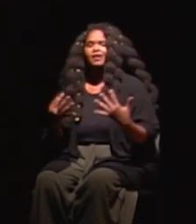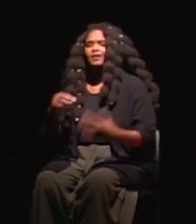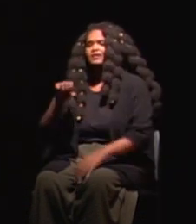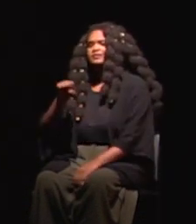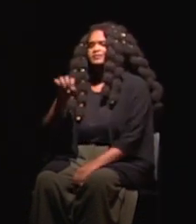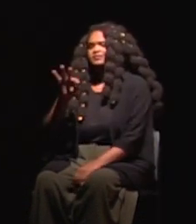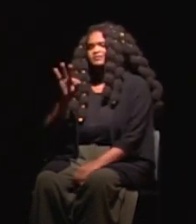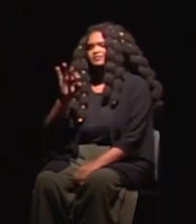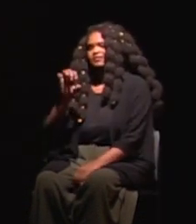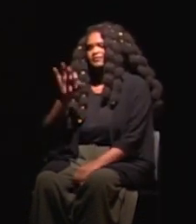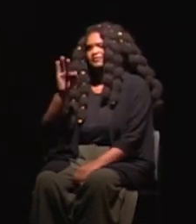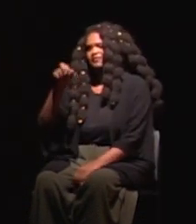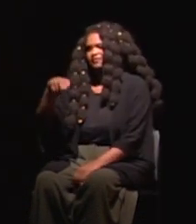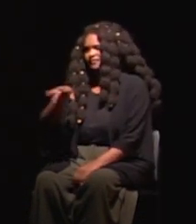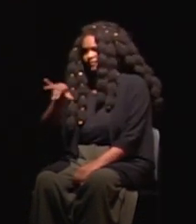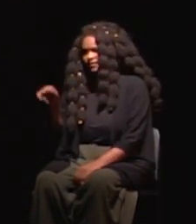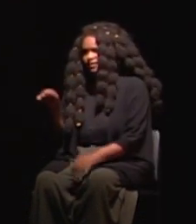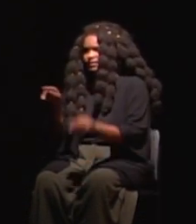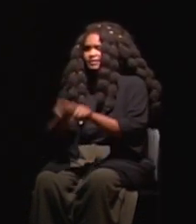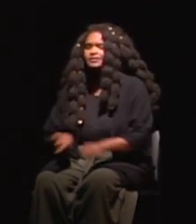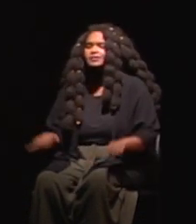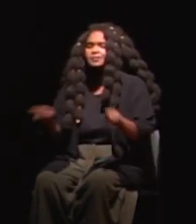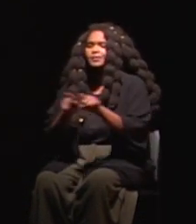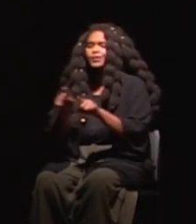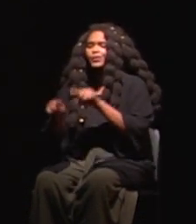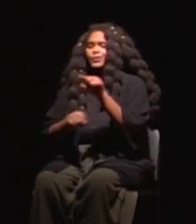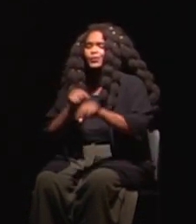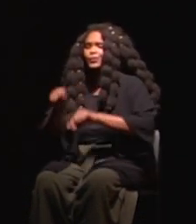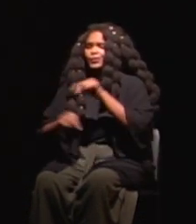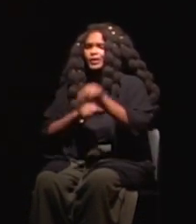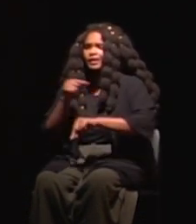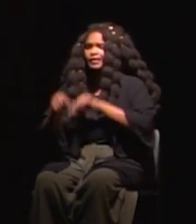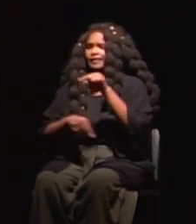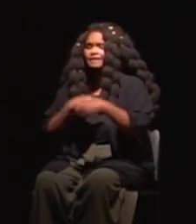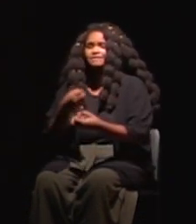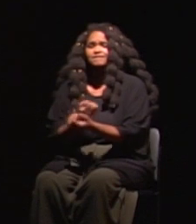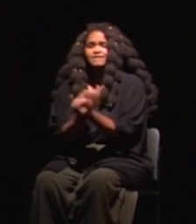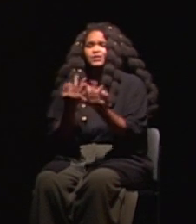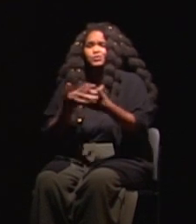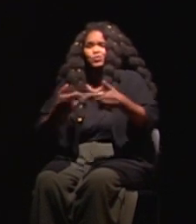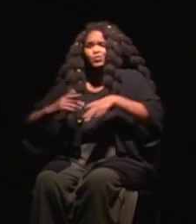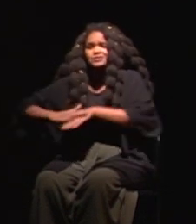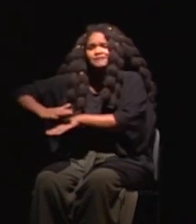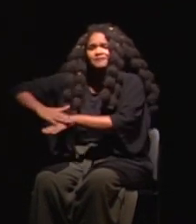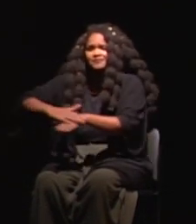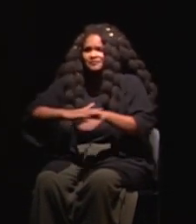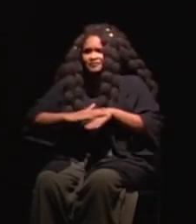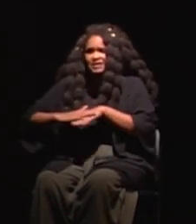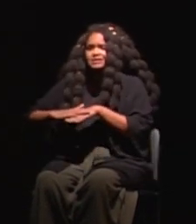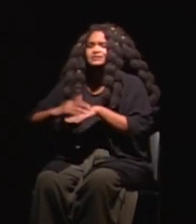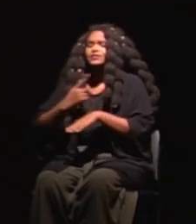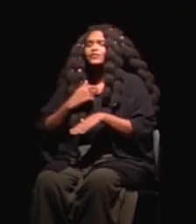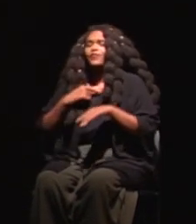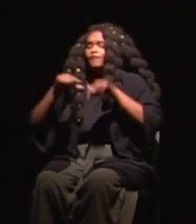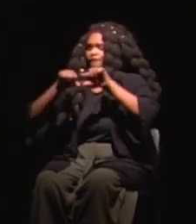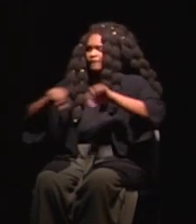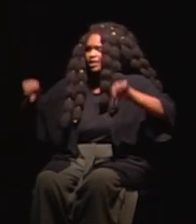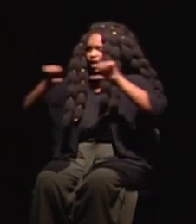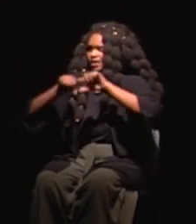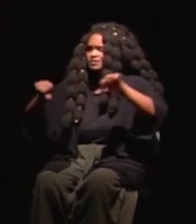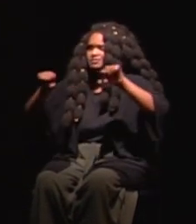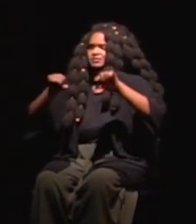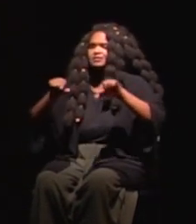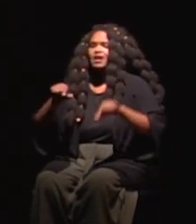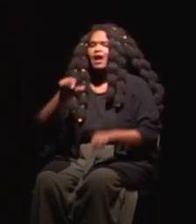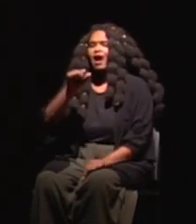Stefania e essa multiplicidade de coisas que ela fez. Eu vou pegar uma frase do